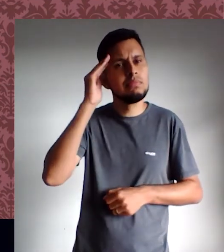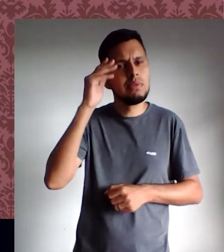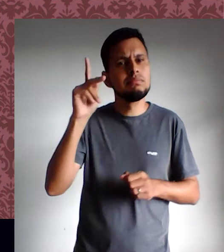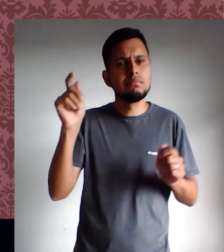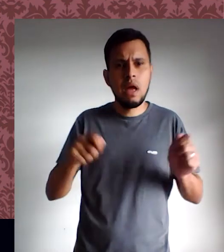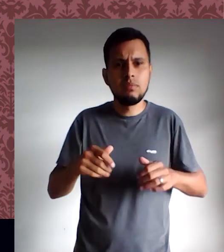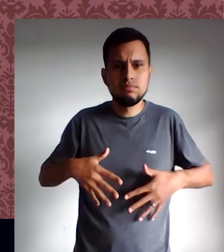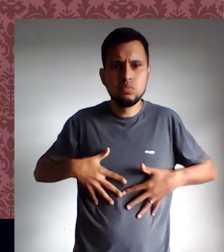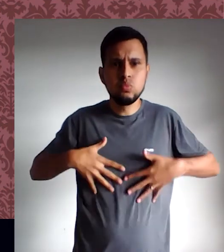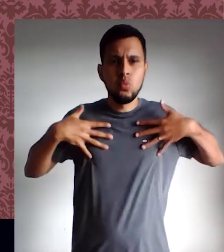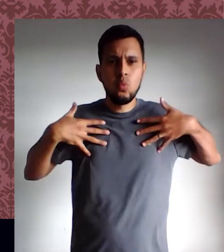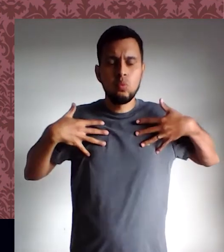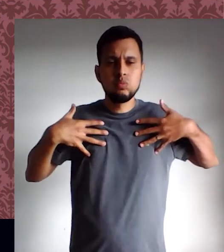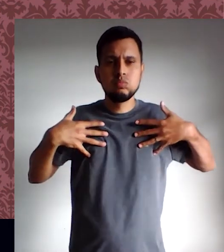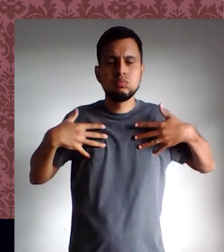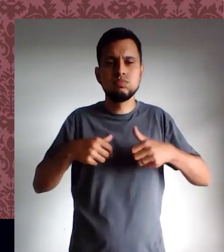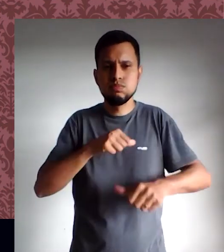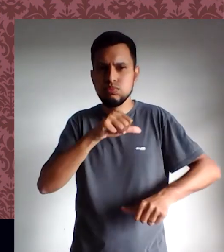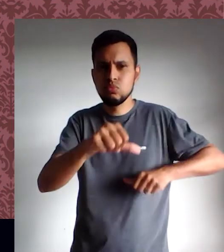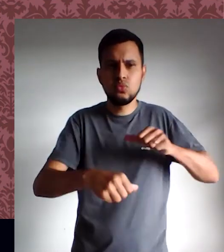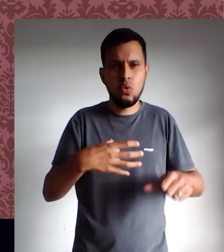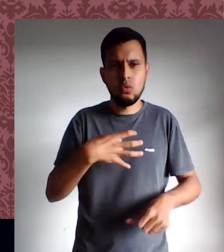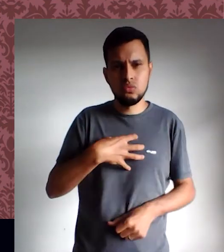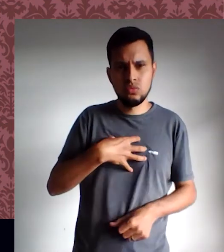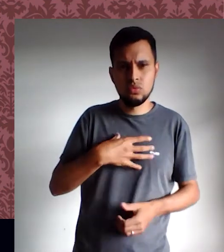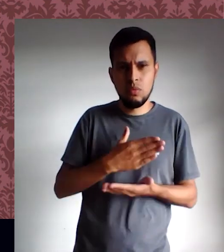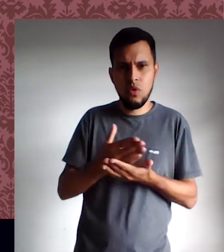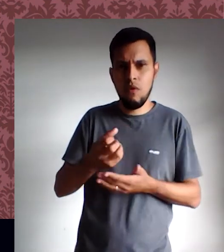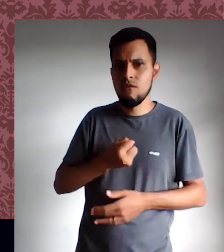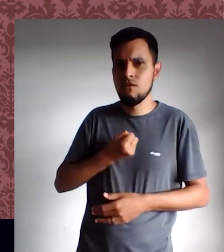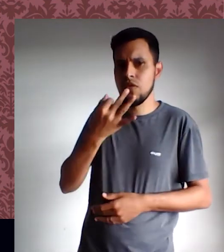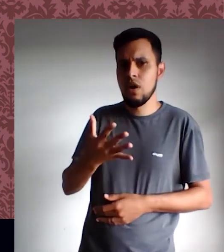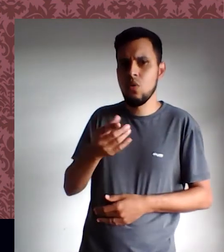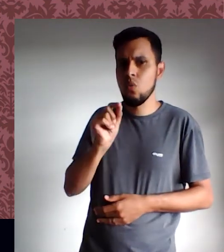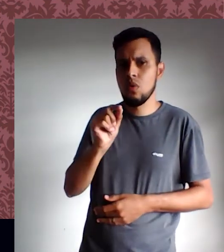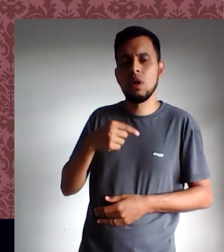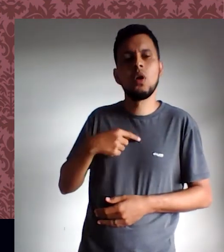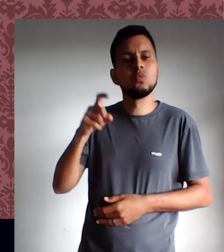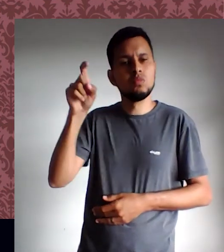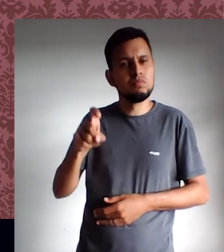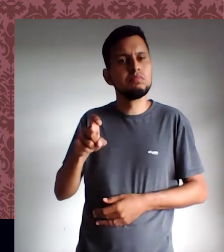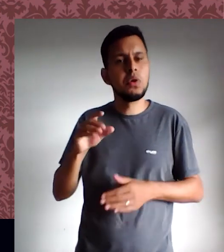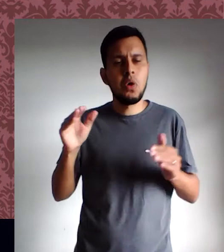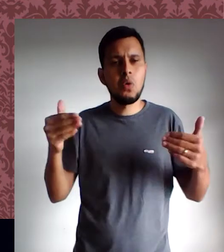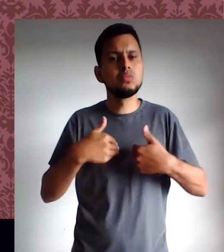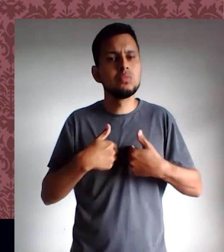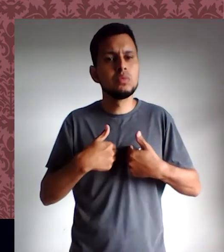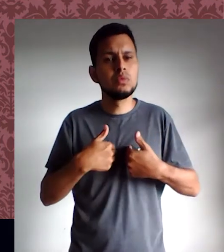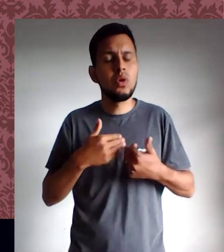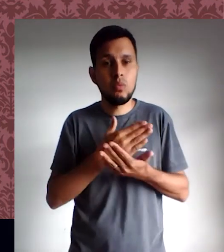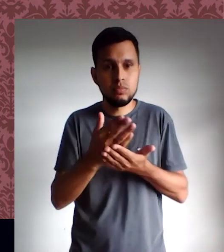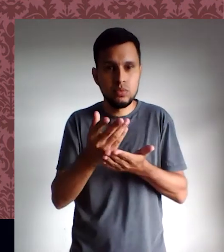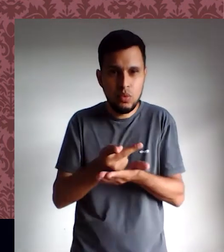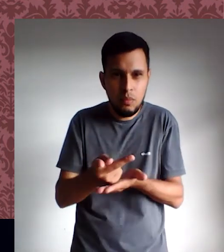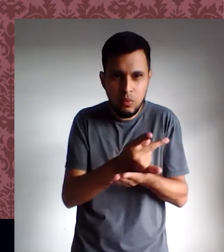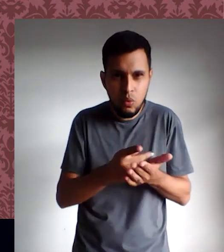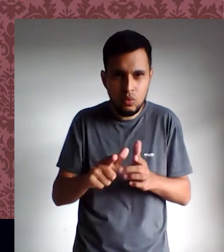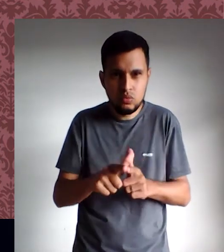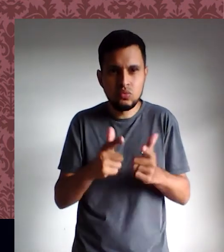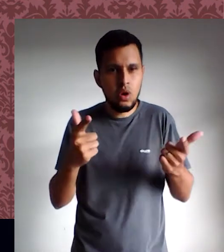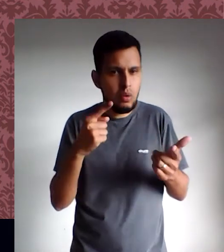orgulho, e que ele passou a dizer, eu sou autista, e passou a buscar no jornal, por